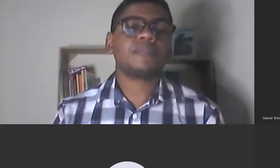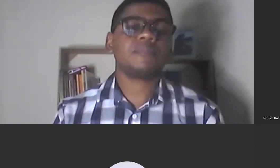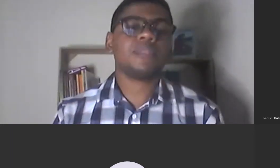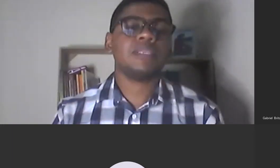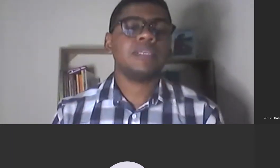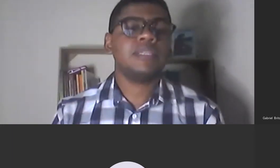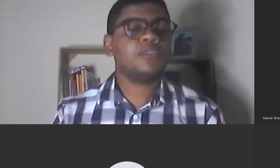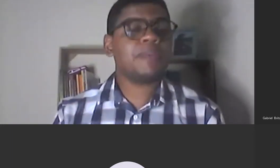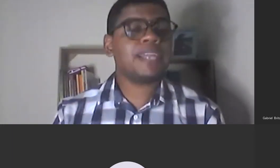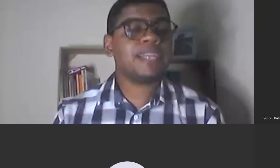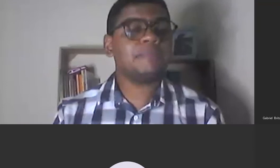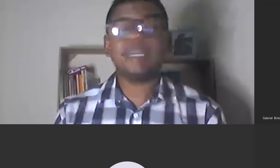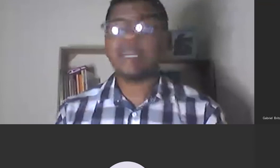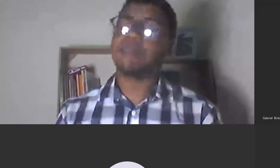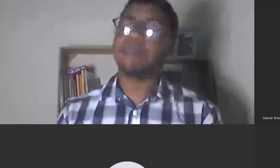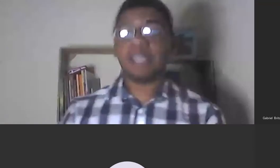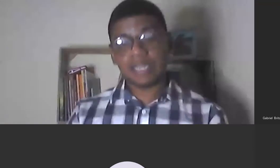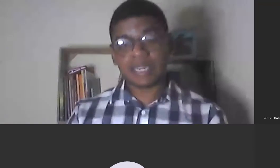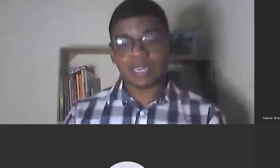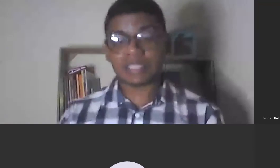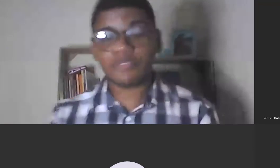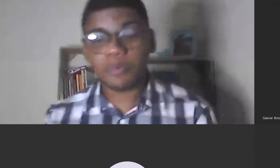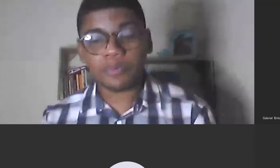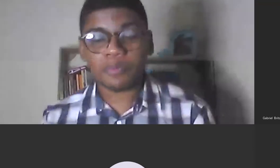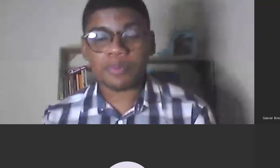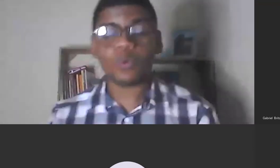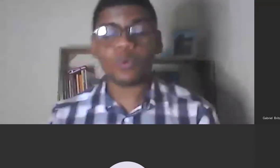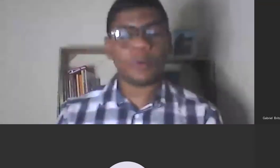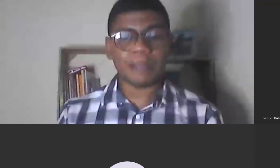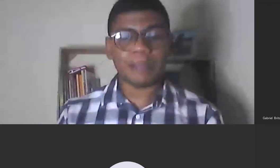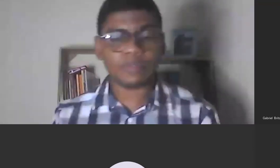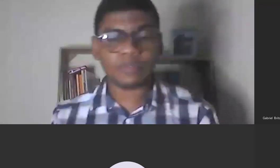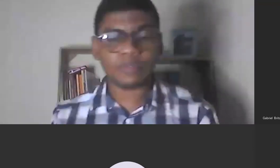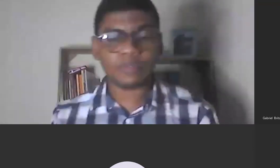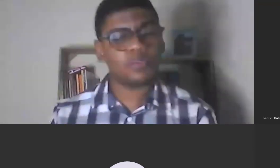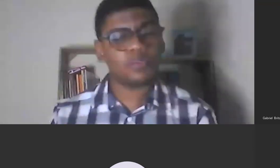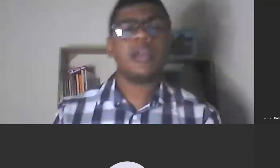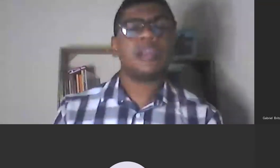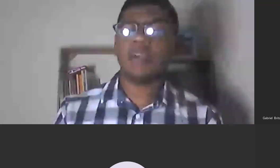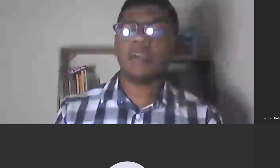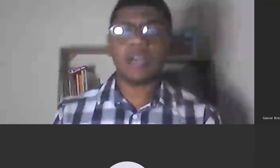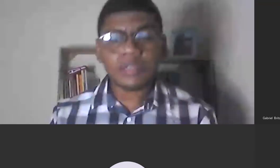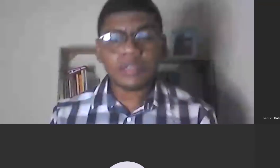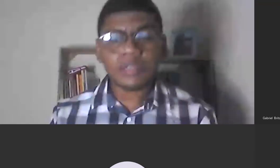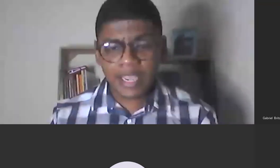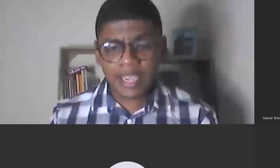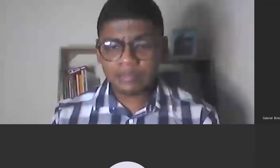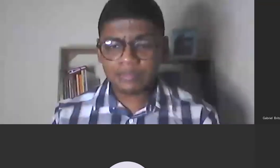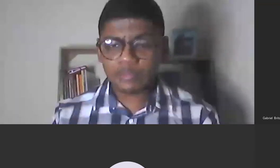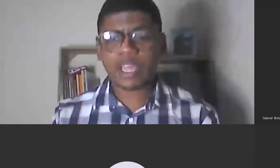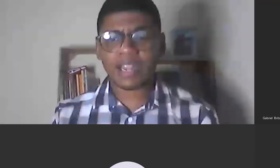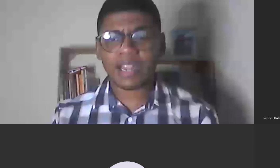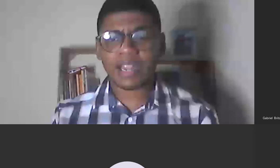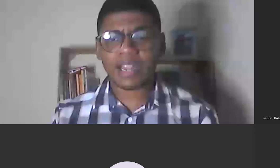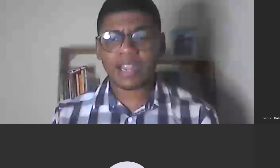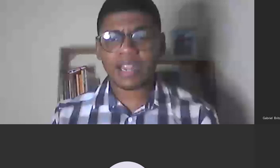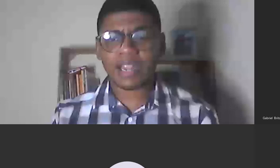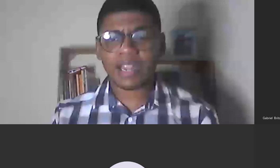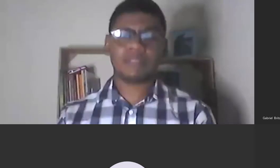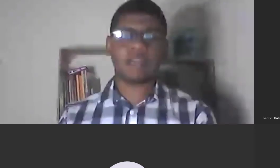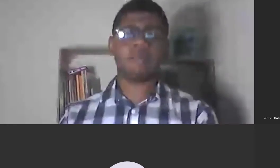Então, deixa eu pegar aqui. Bianca. Bianca teve um comportamento comigo que eu não gostei do que